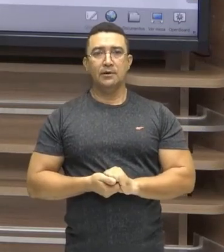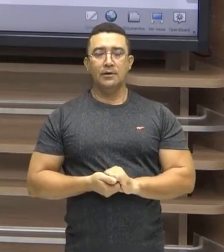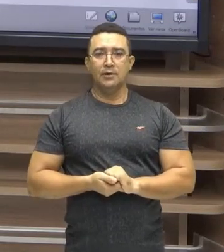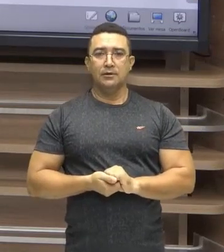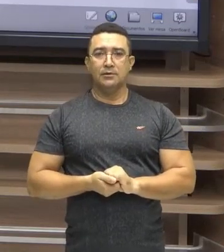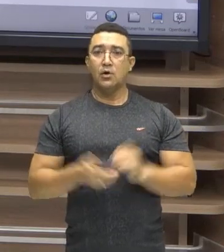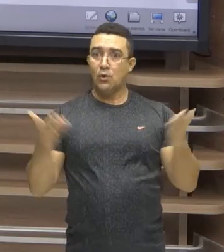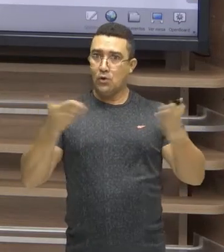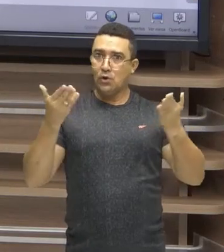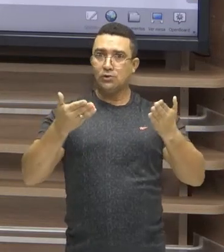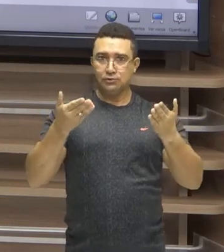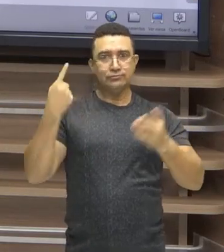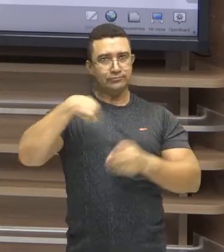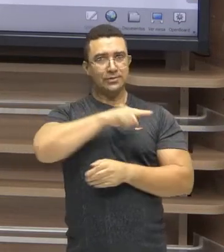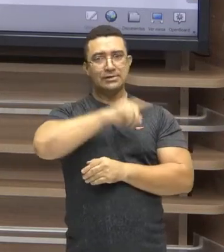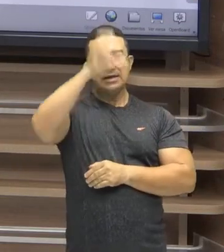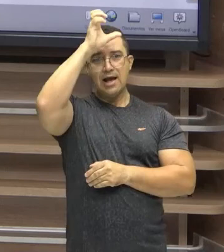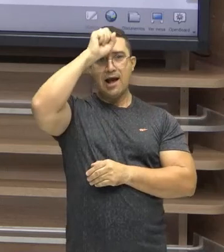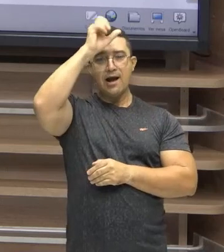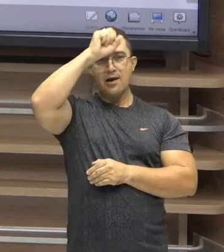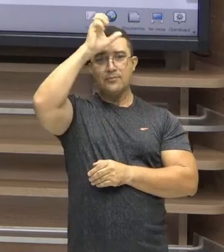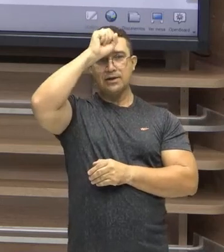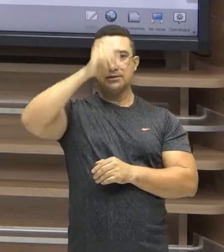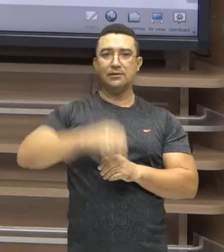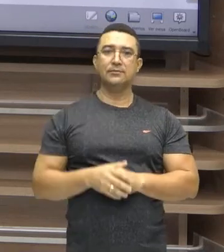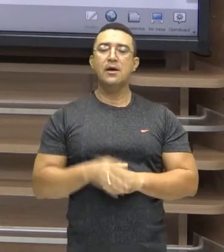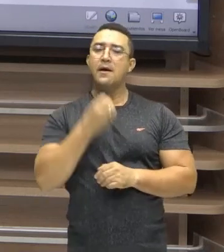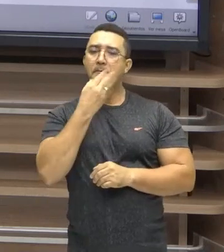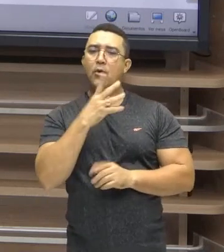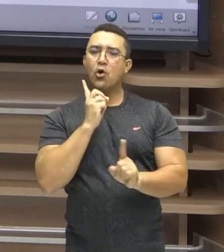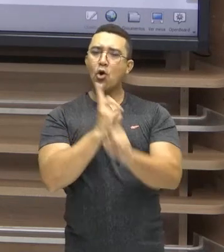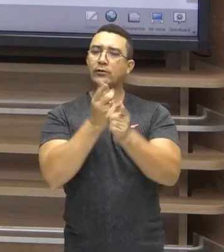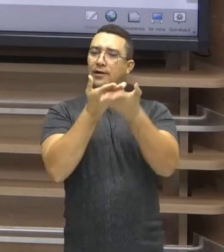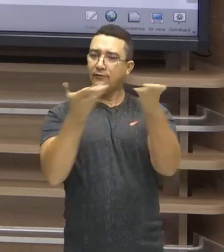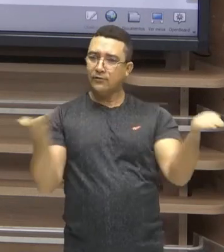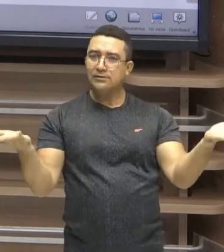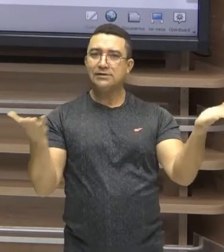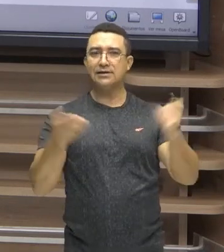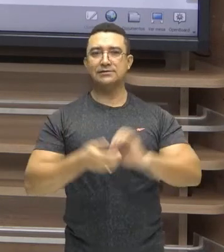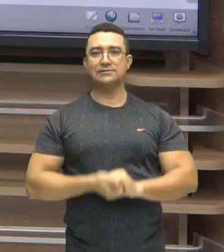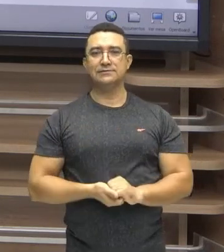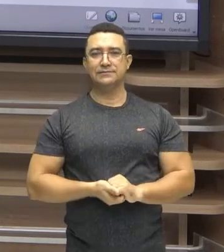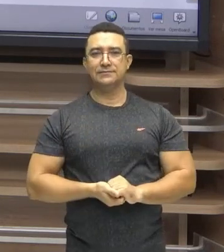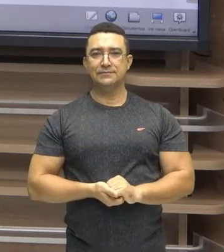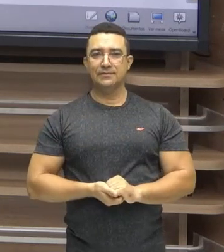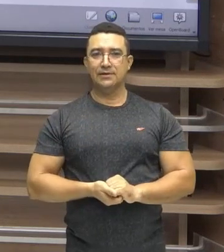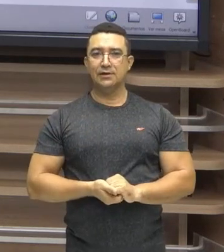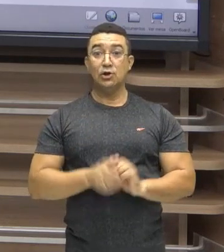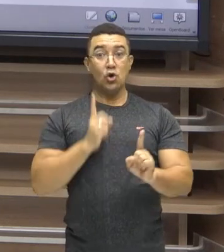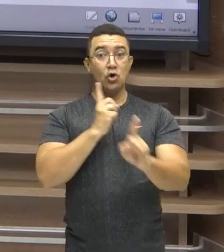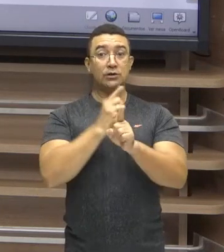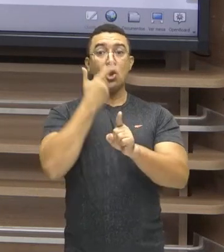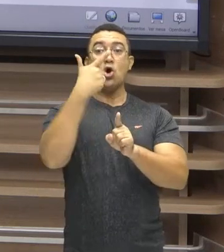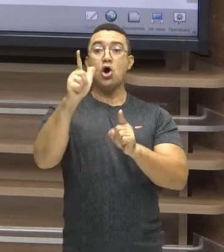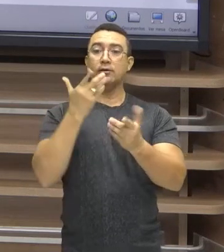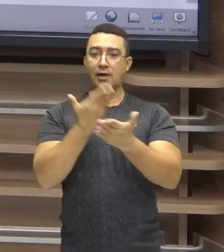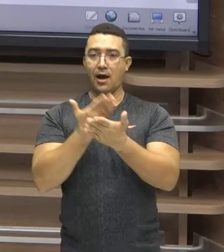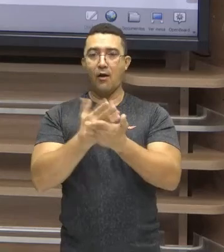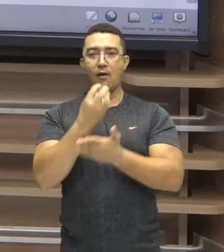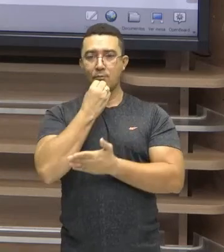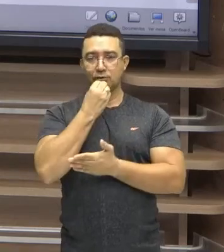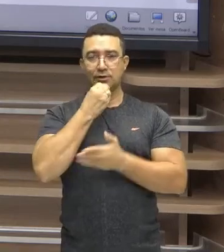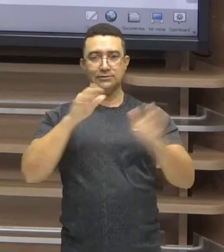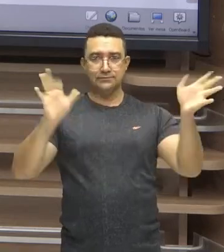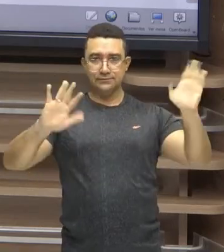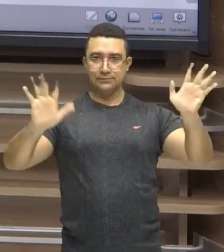Foi isso que aprendemos hoje. Muito bem, bom revê-los novamente. revê-los novamente e nos encontramos numa próxima oportunidade.